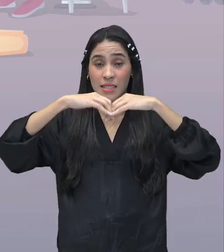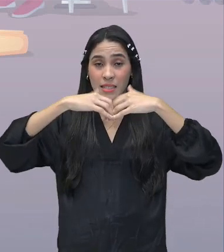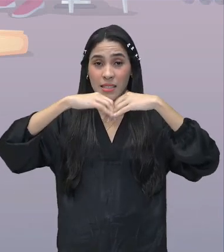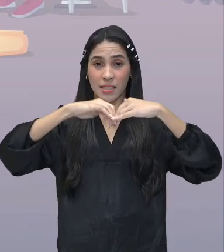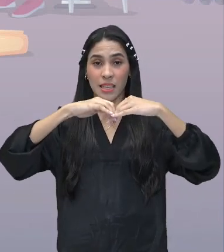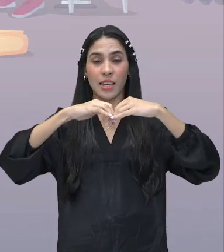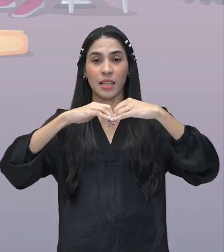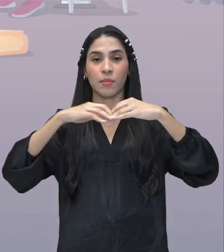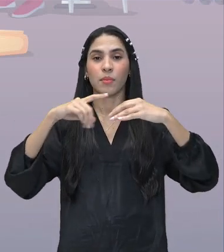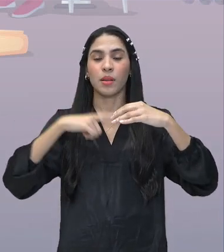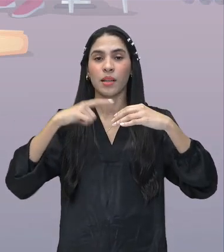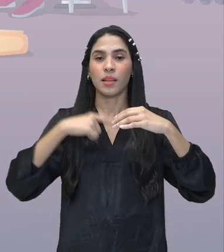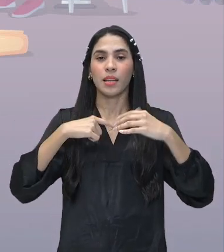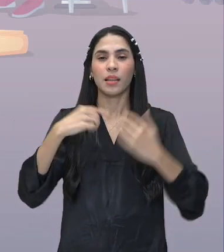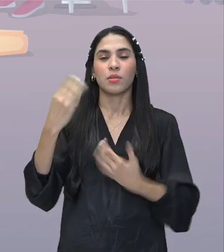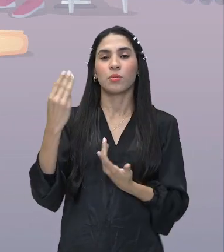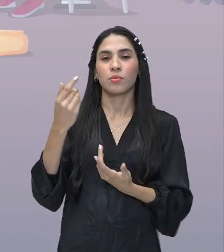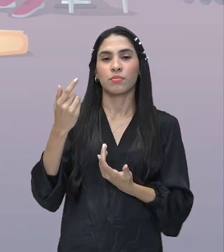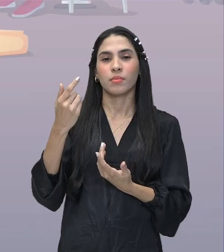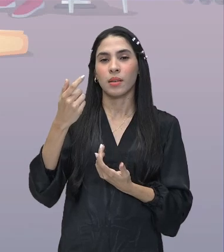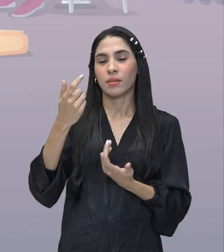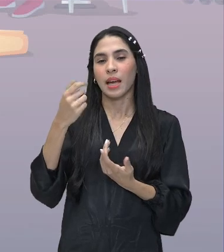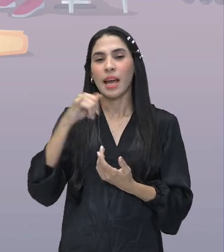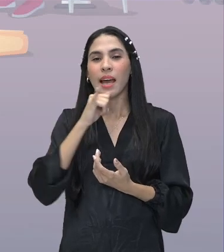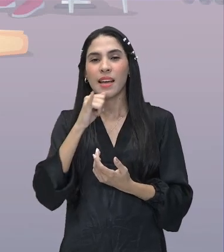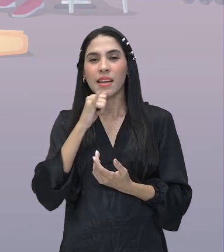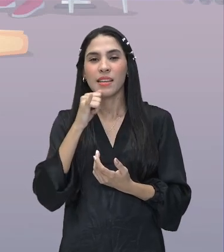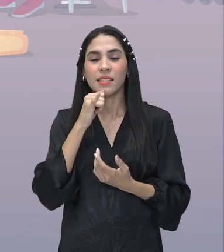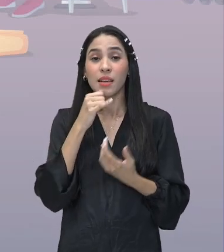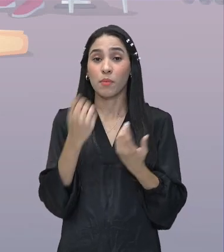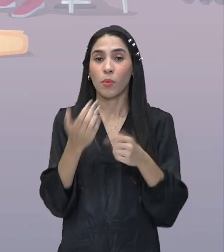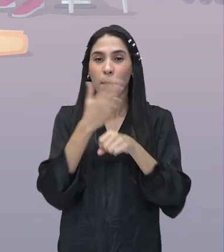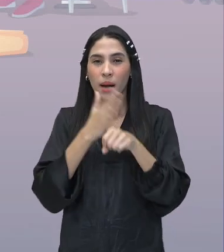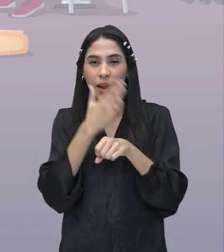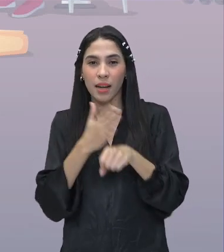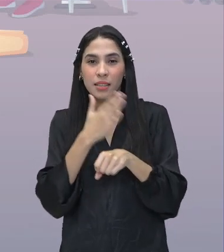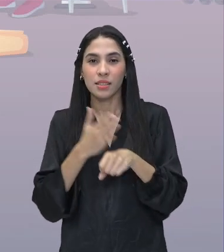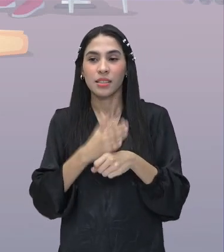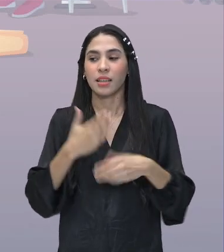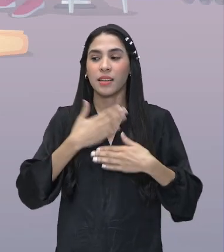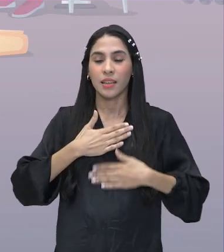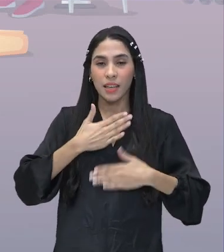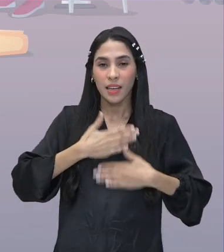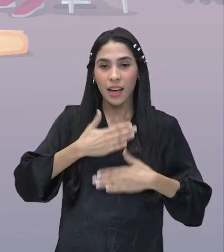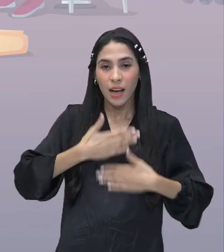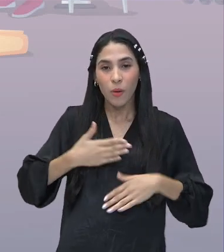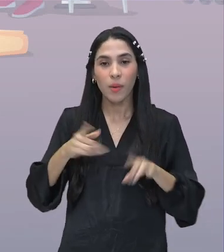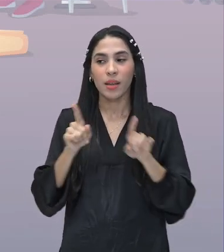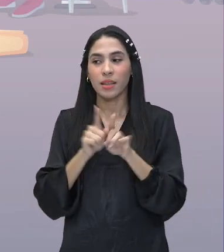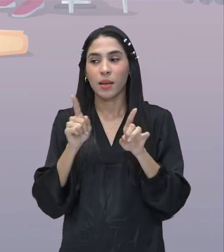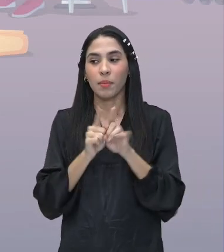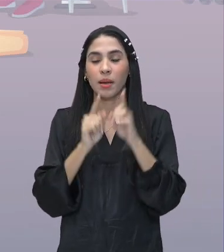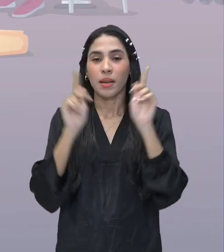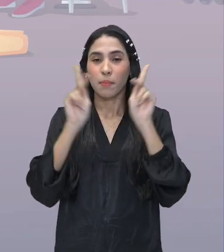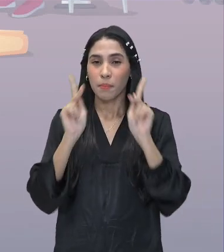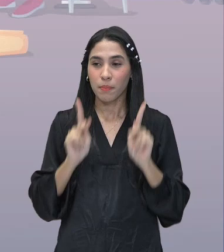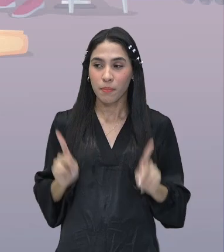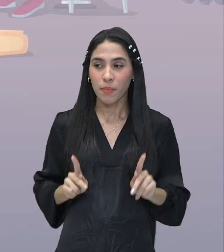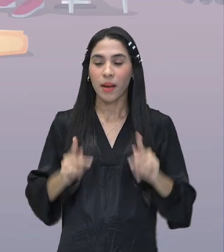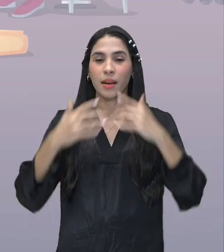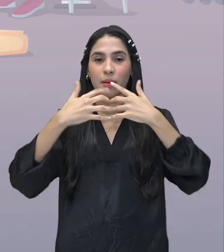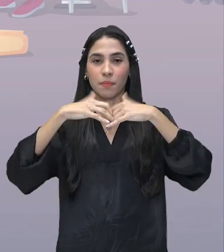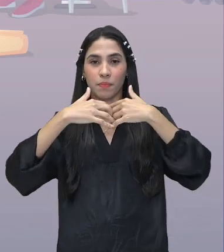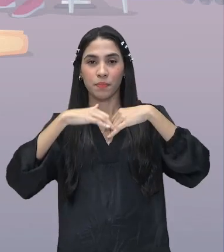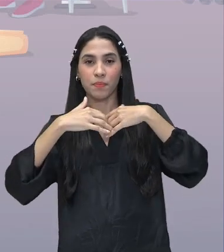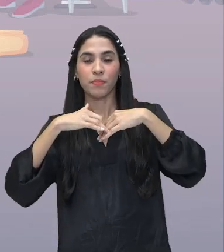da concentração desses exercícios, através do estímulo, né, por meio desses exercícios para